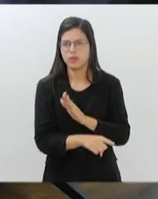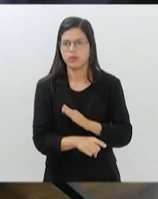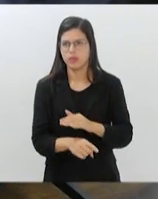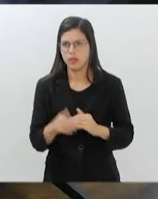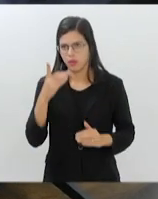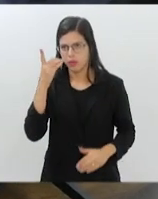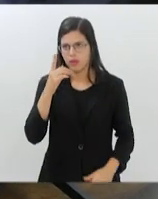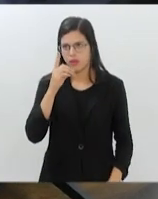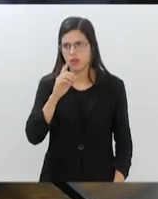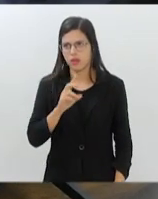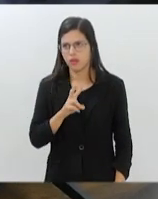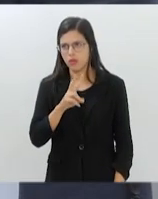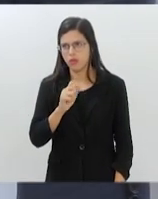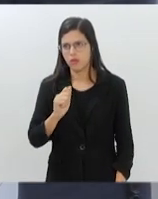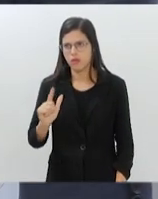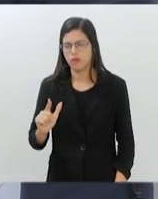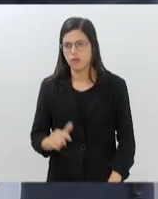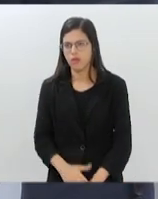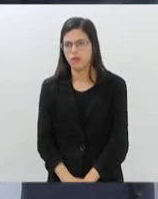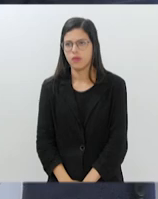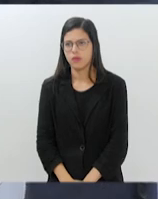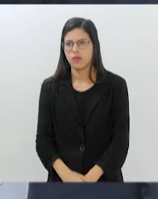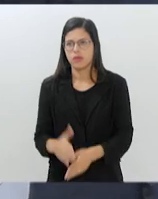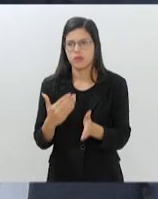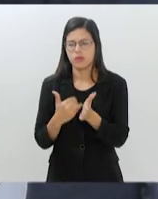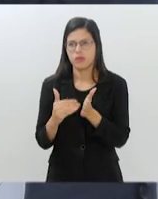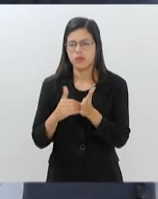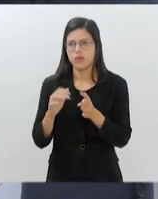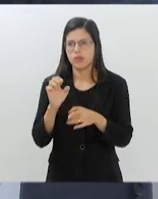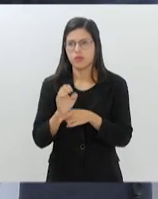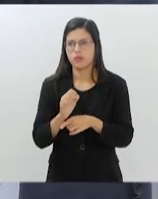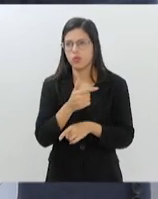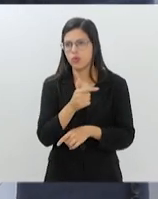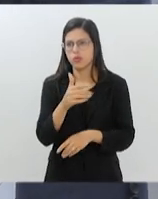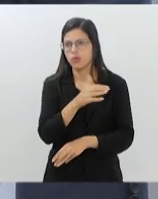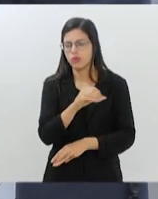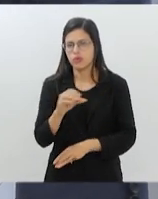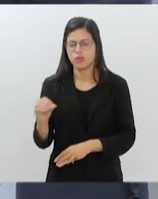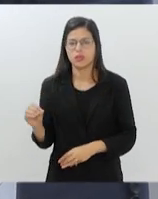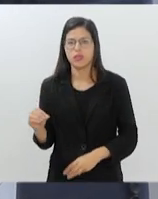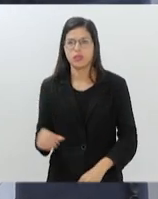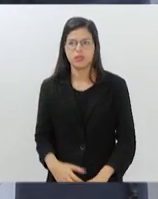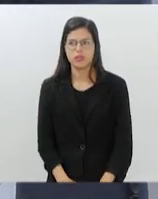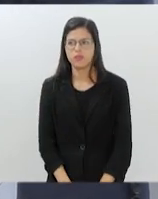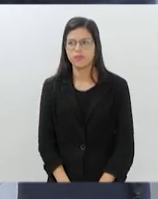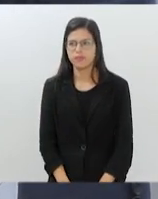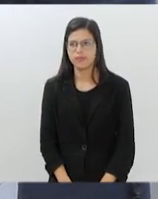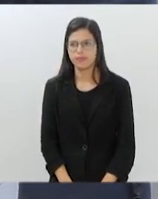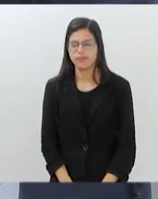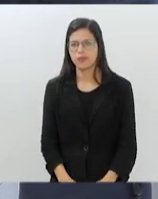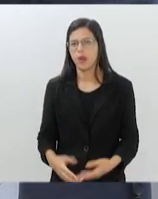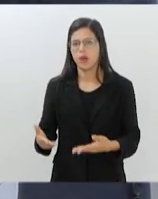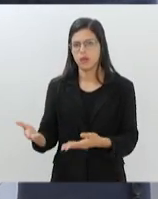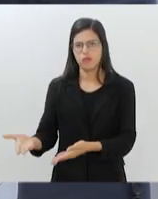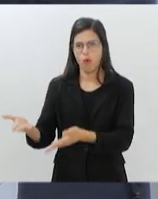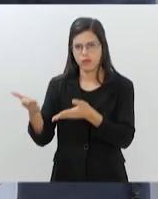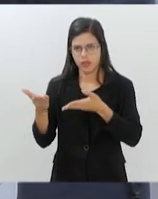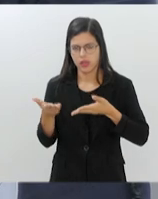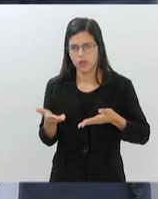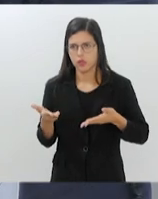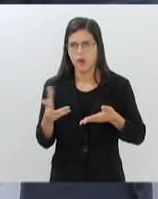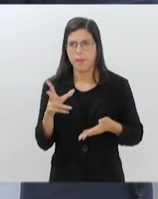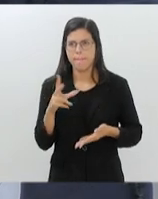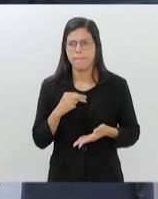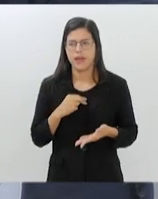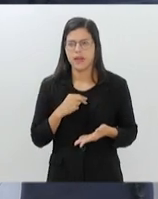não além dos secretários de estado Quais foram os outros 100 agraciados com os convites que eh mereciam